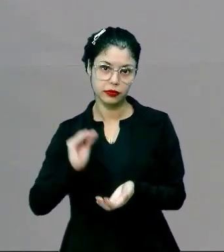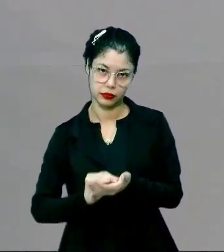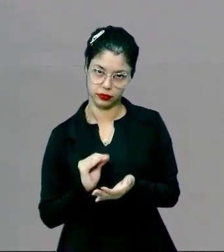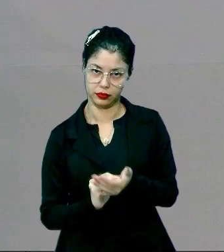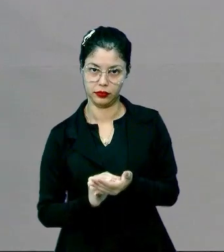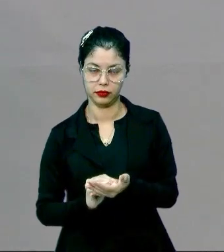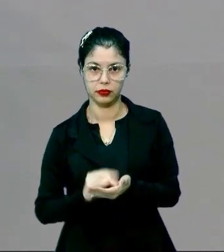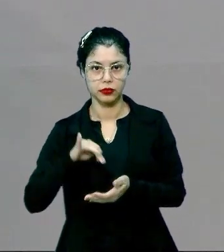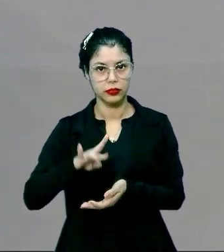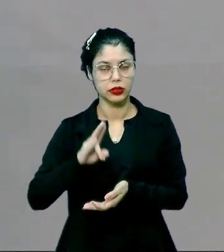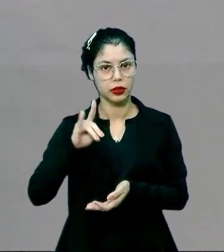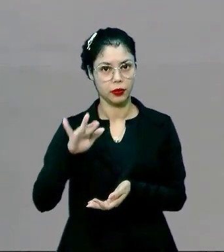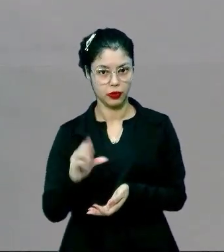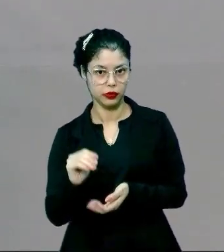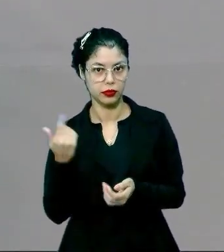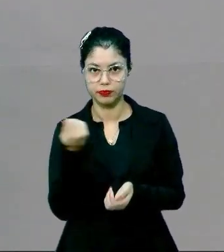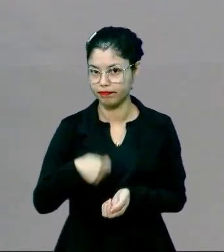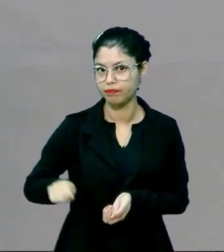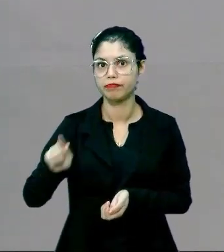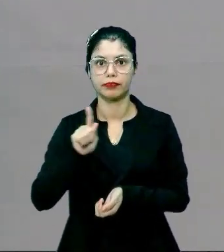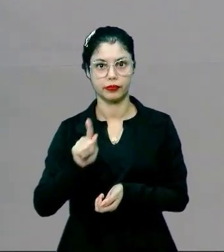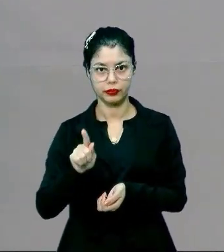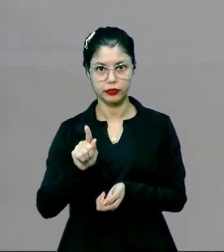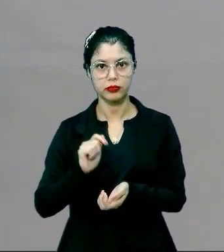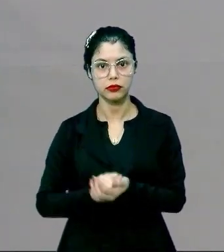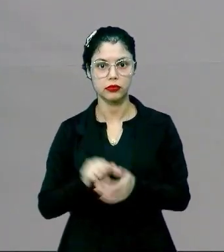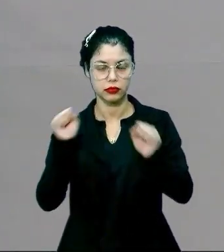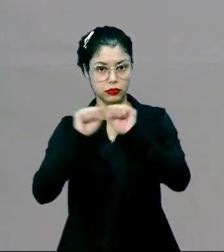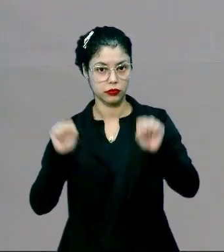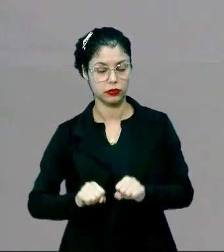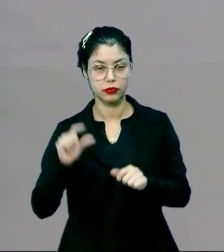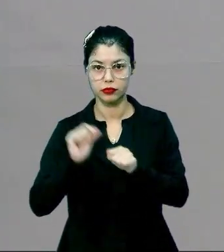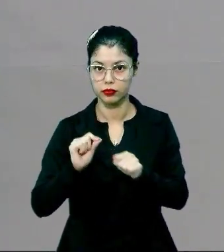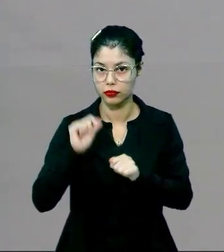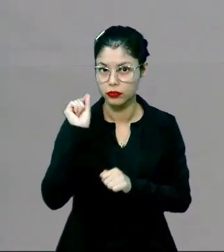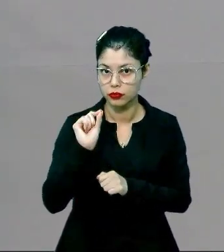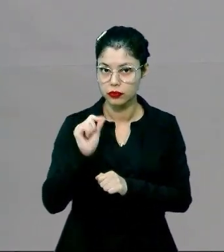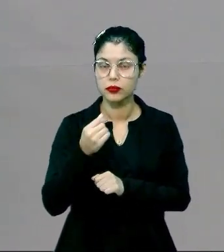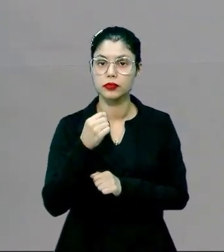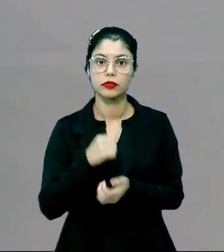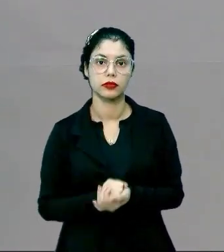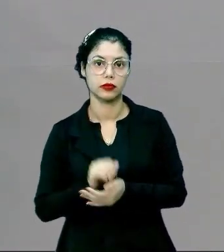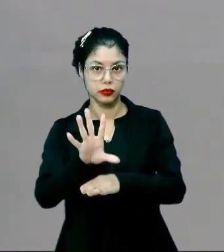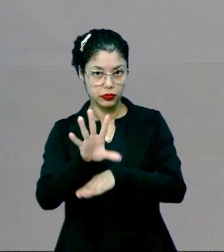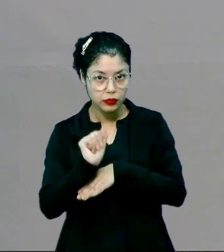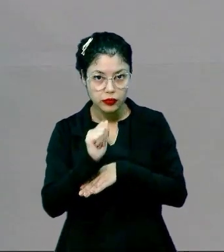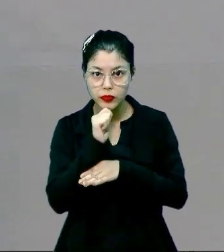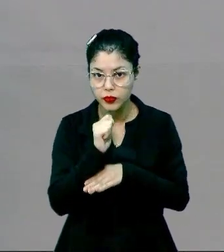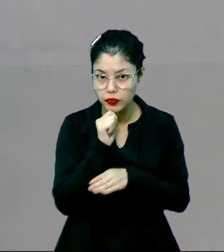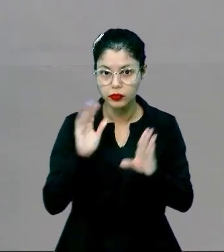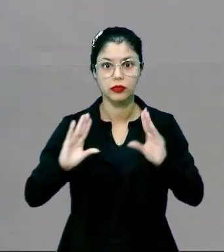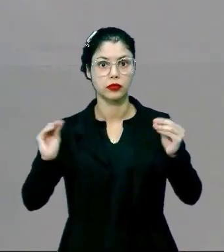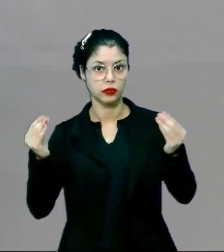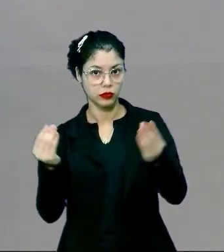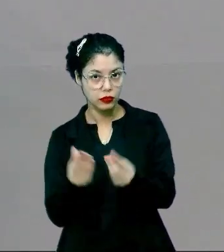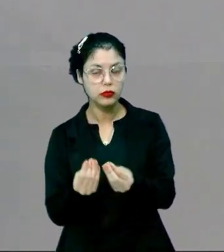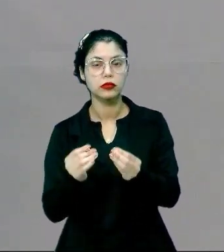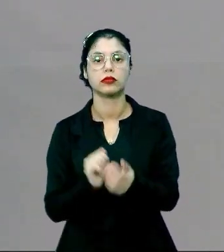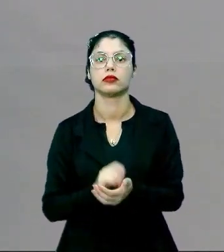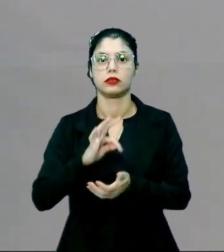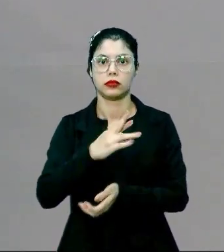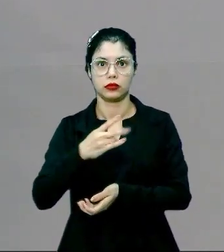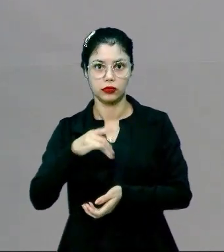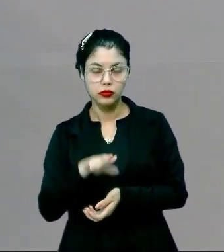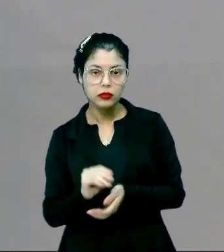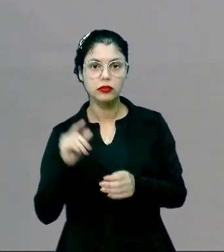restos metabólicos que o nosso corpo não precisa. Então, o sistema urinário faz o quê? Ele pega essas substâncias que é tóxico